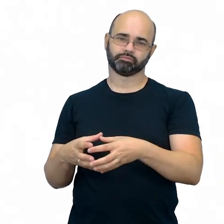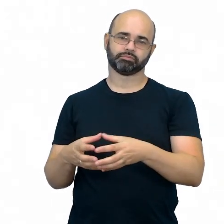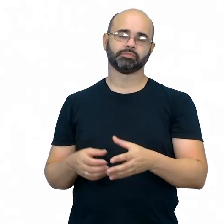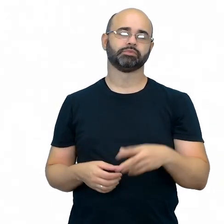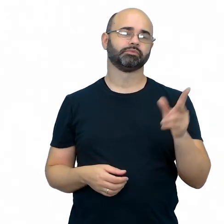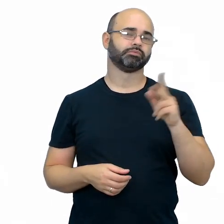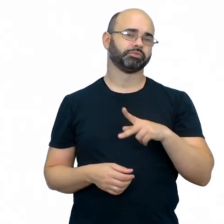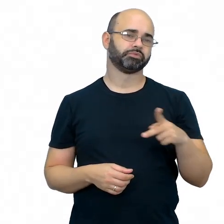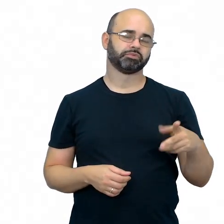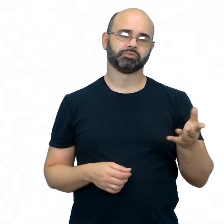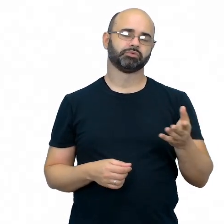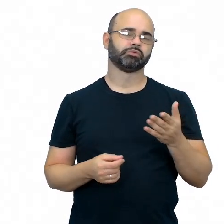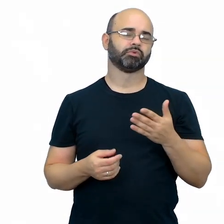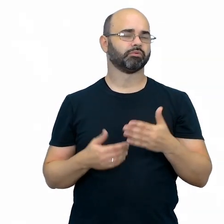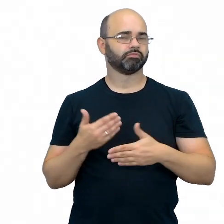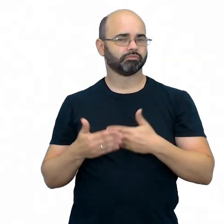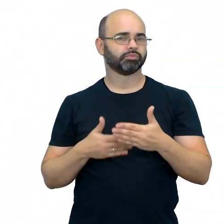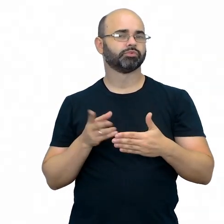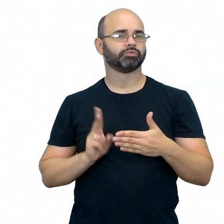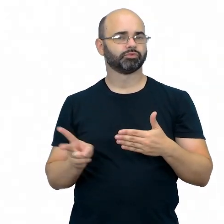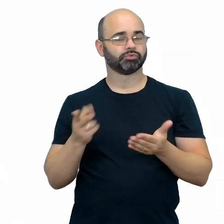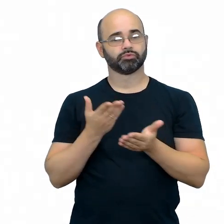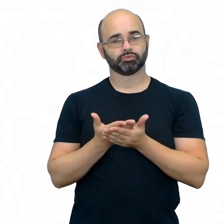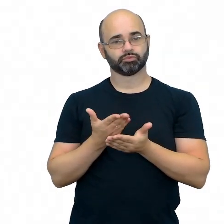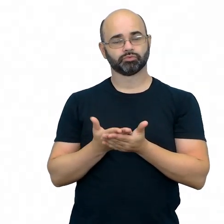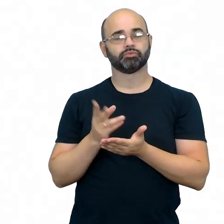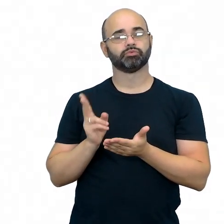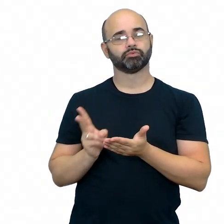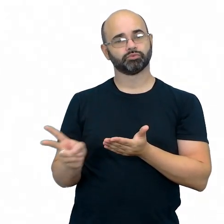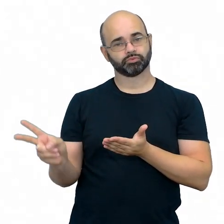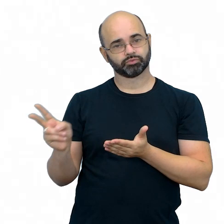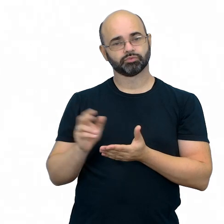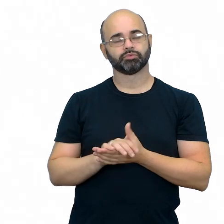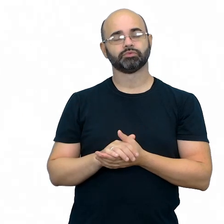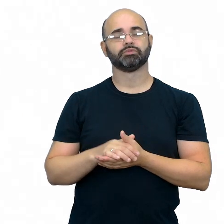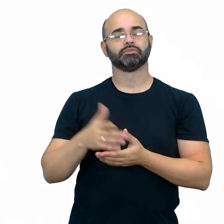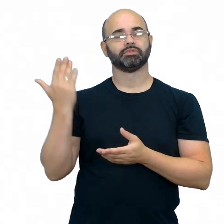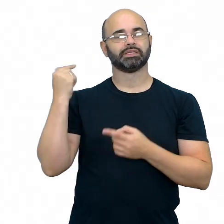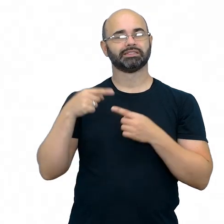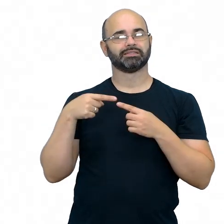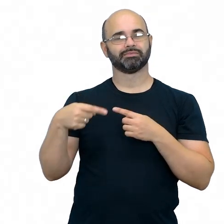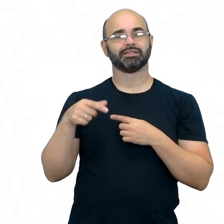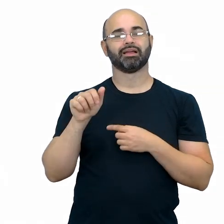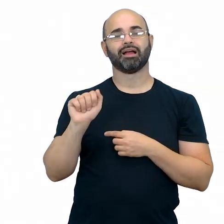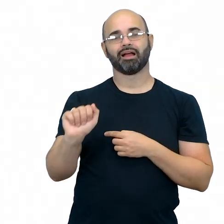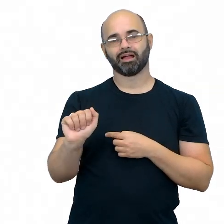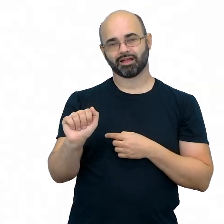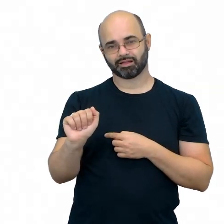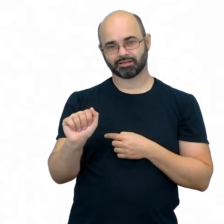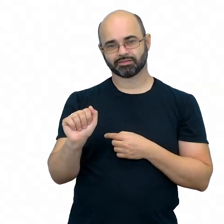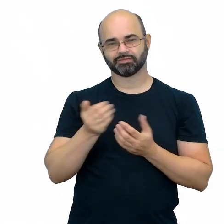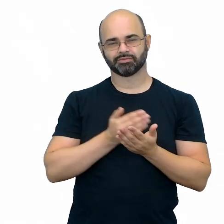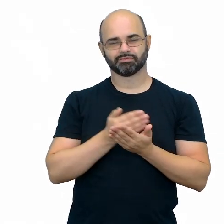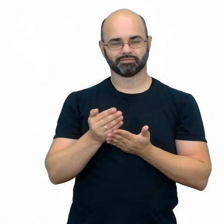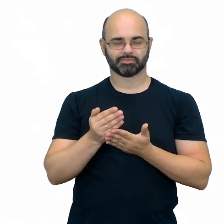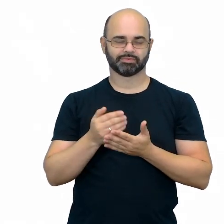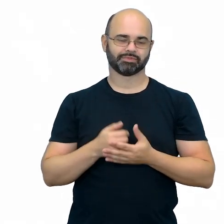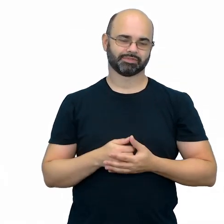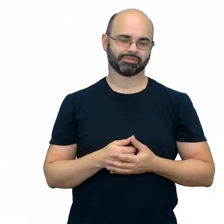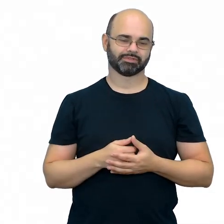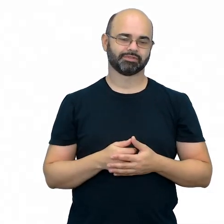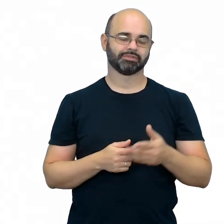vocês possam dar continuidade nesses estudos que foram iniciados lá na semana A. Então, na semana A, a professora Rosana falou sobre o